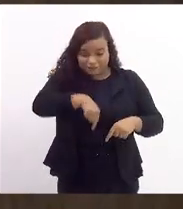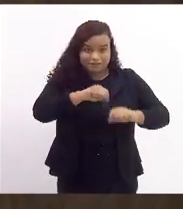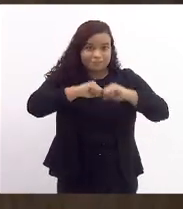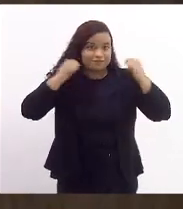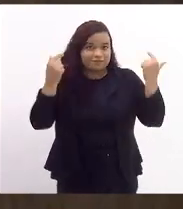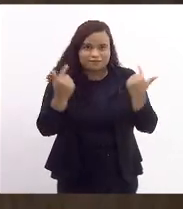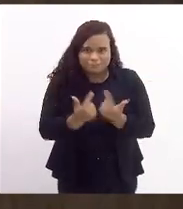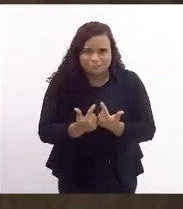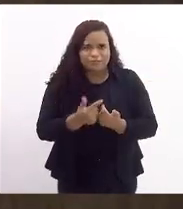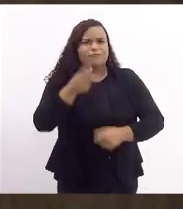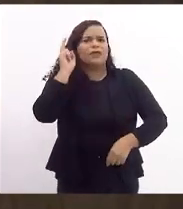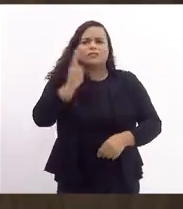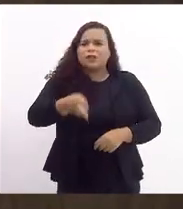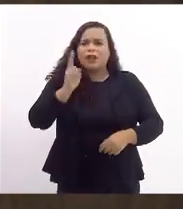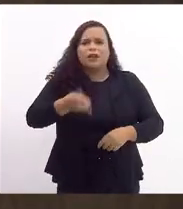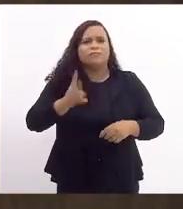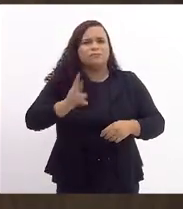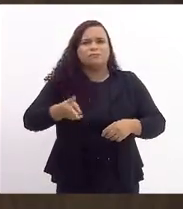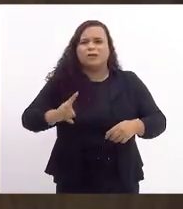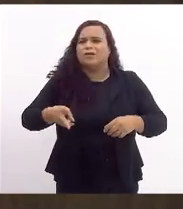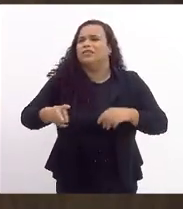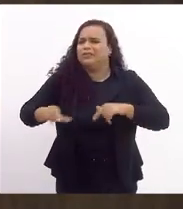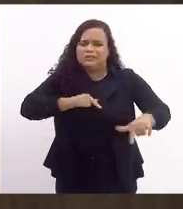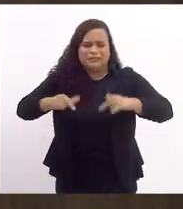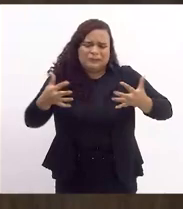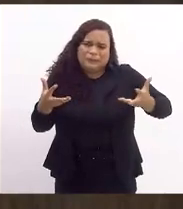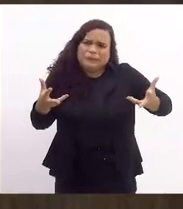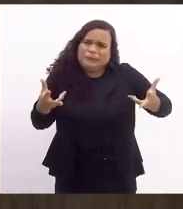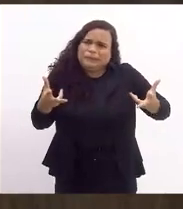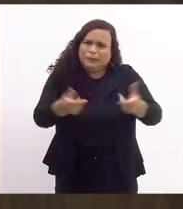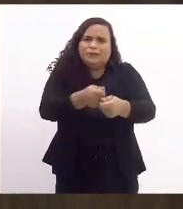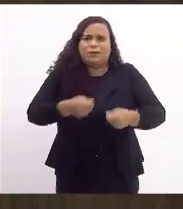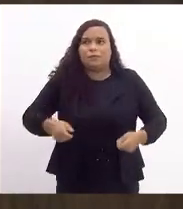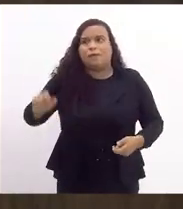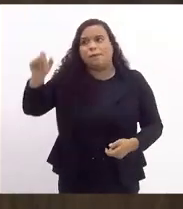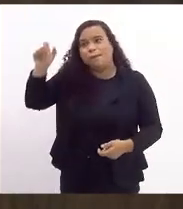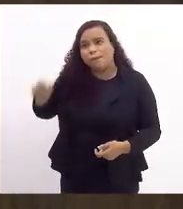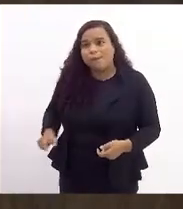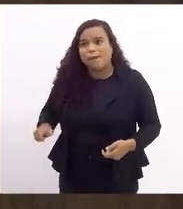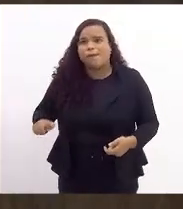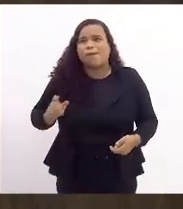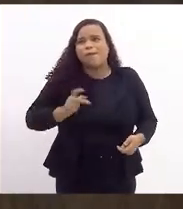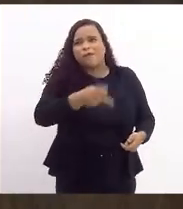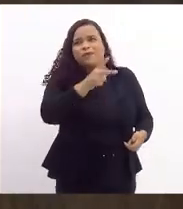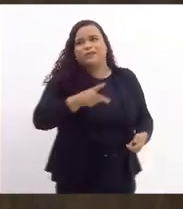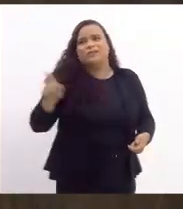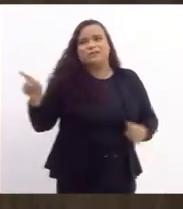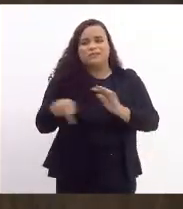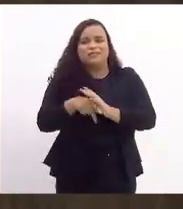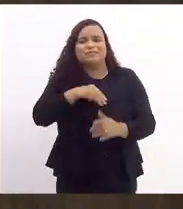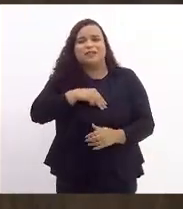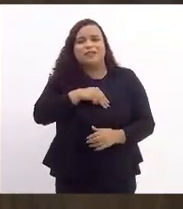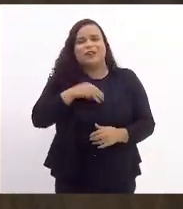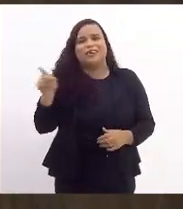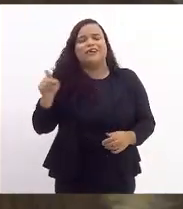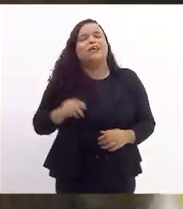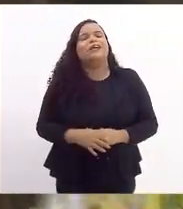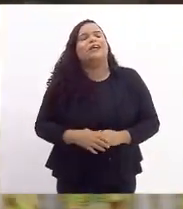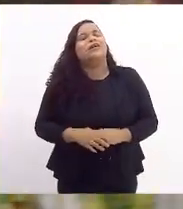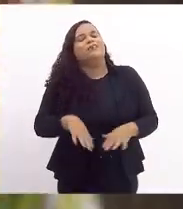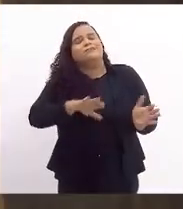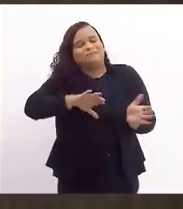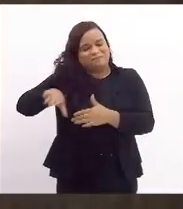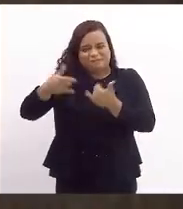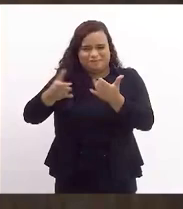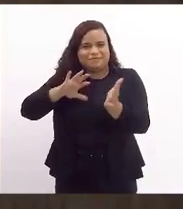casa tá dando o show como diz o o Imperador de Madureira mas brincadeira